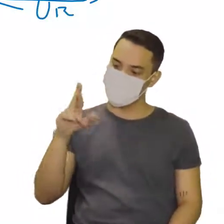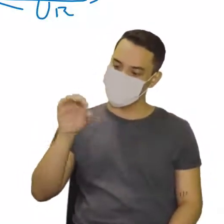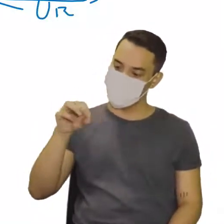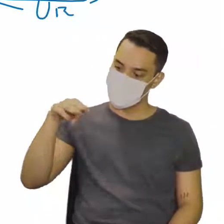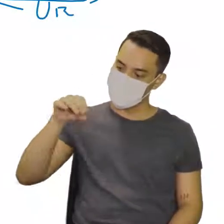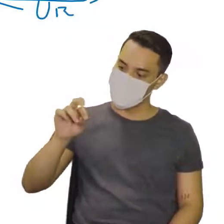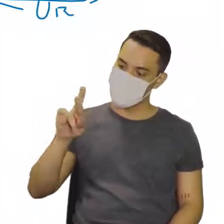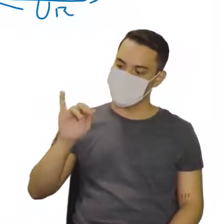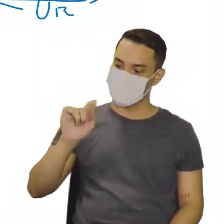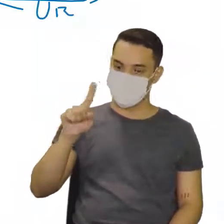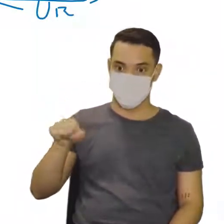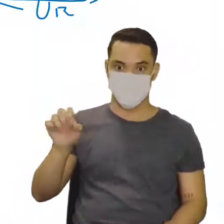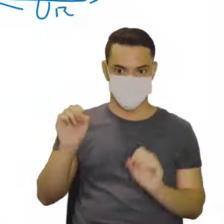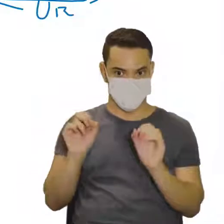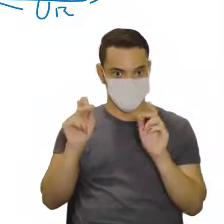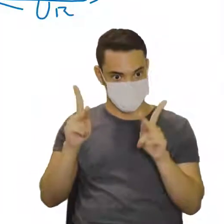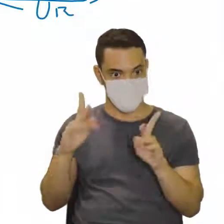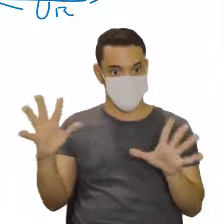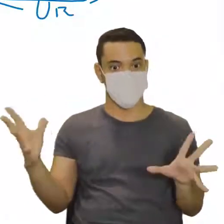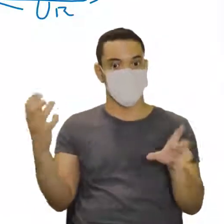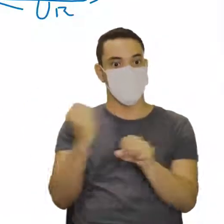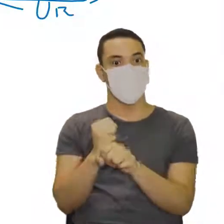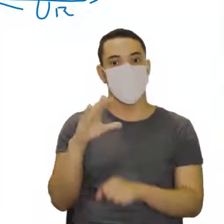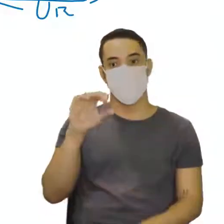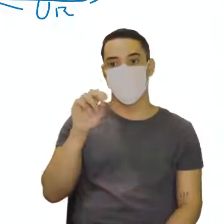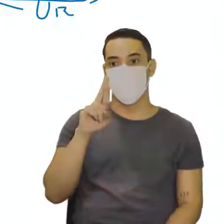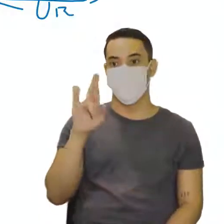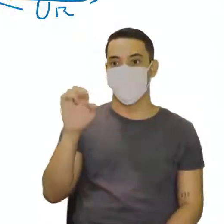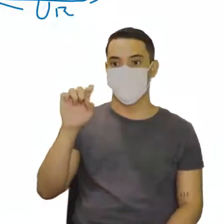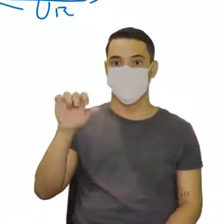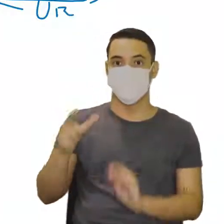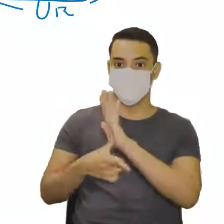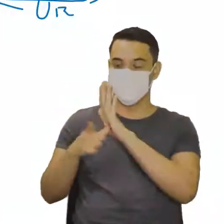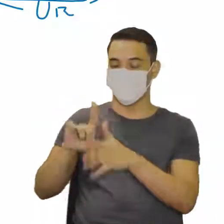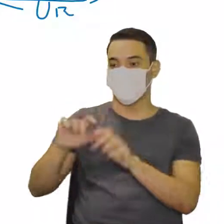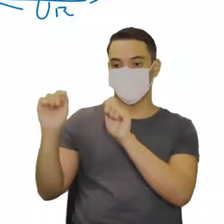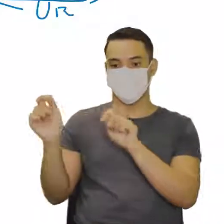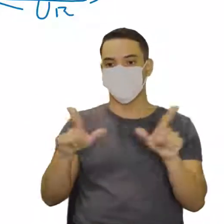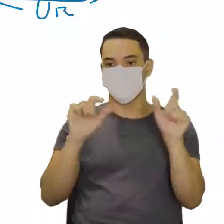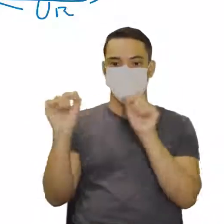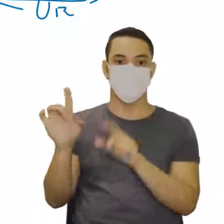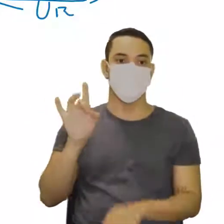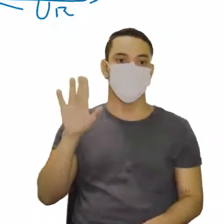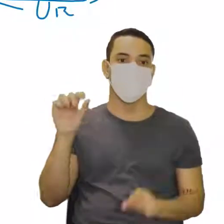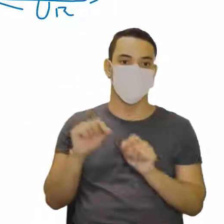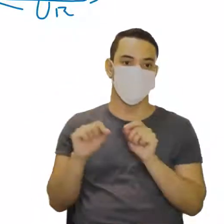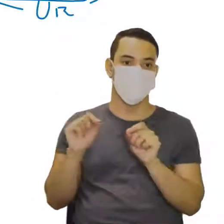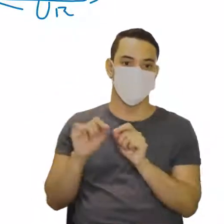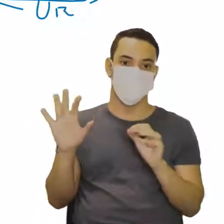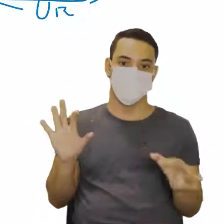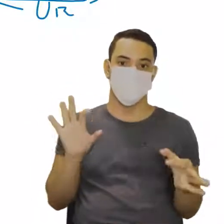ok? E para calcular a corrente, como nós vimos no slide anterior, é só a gente fazer a